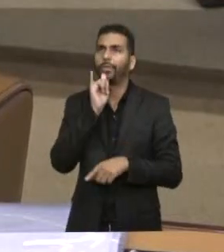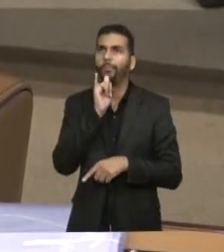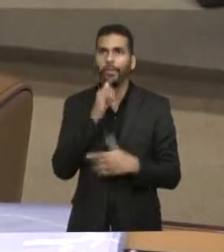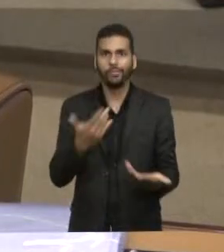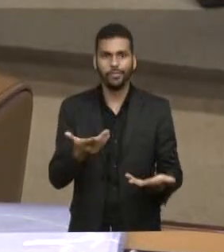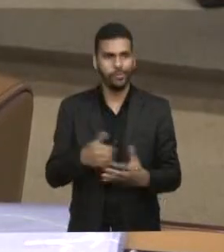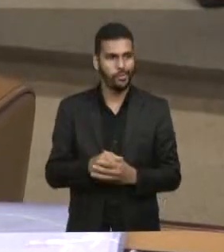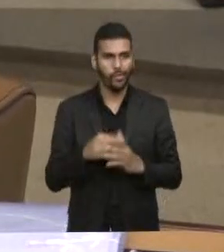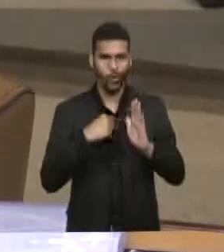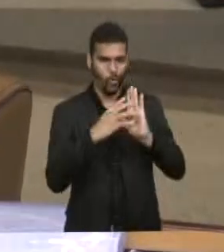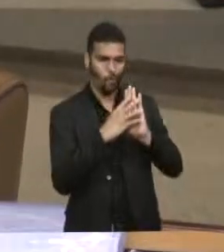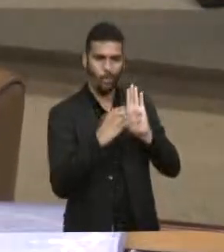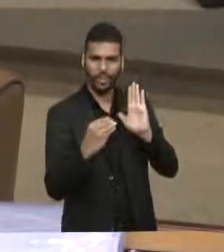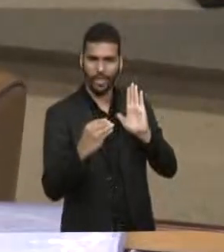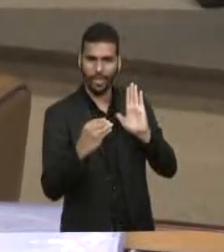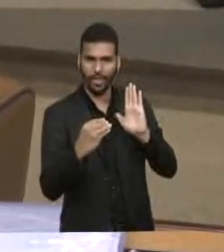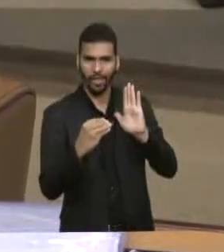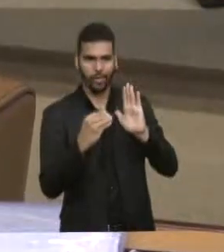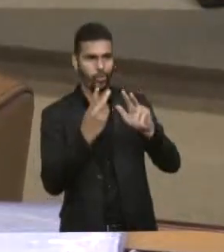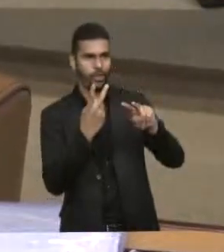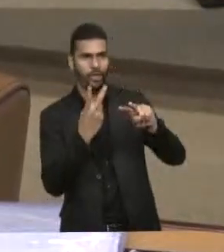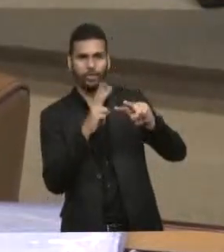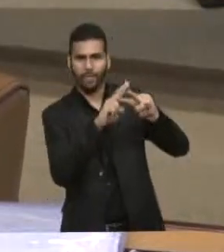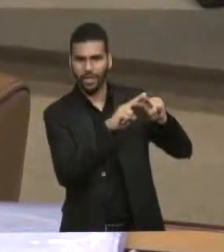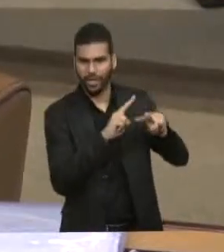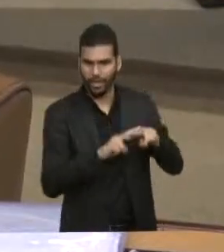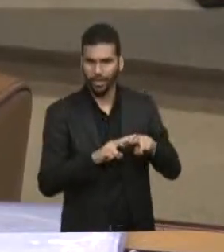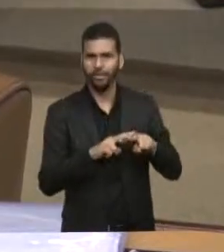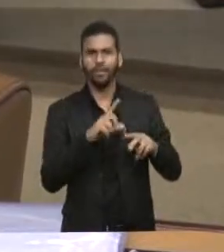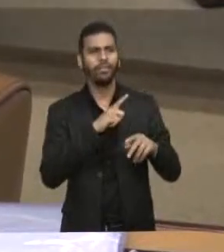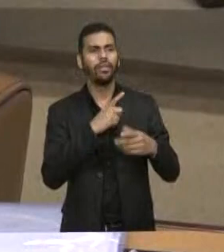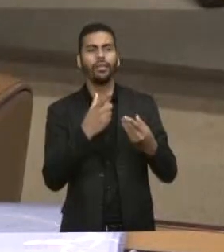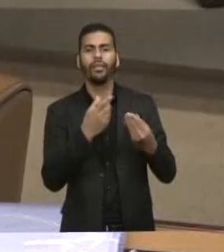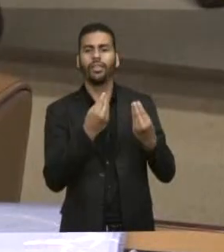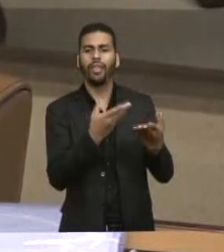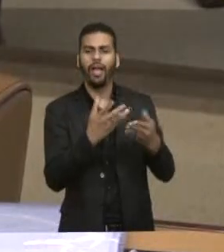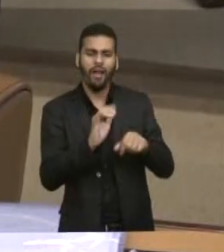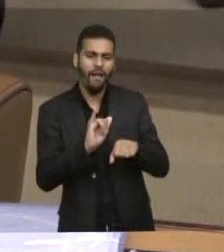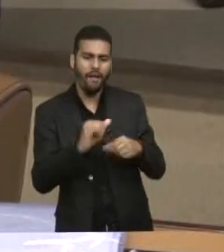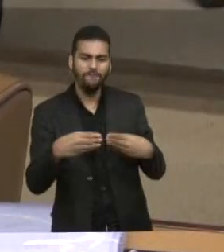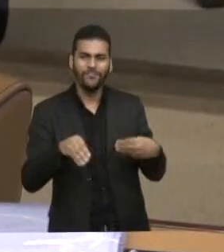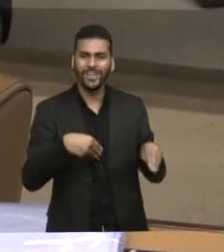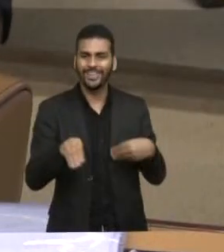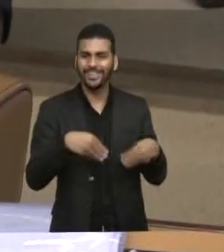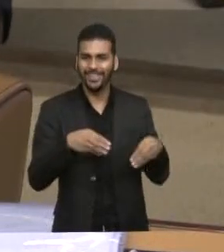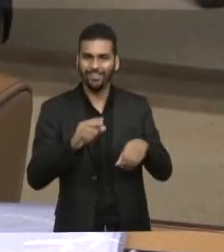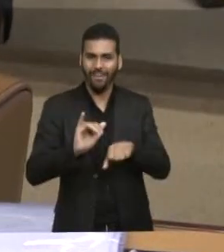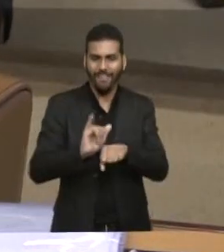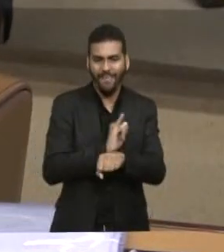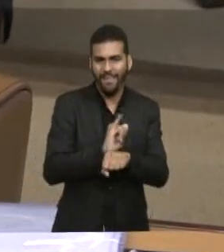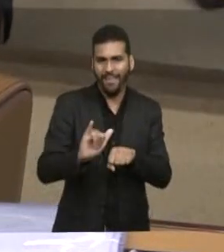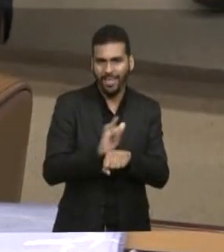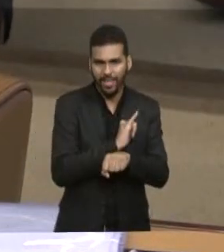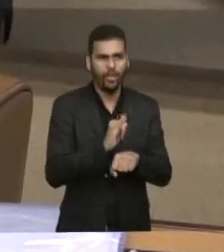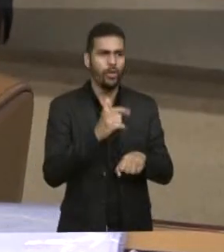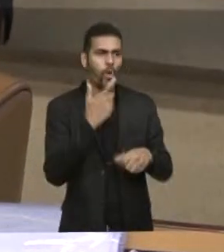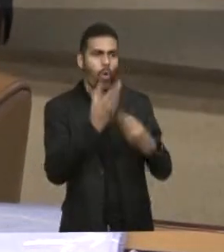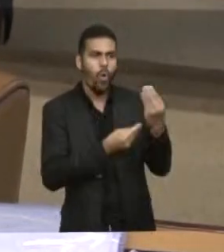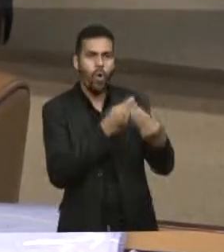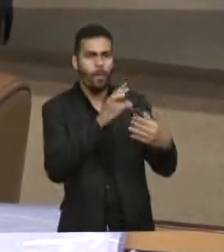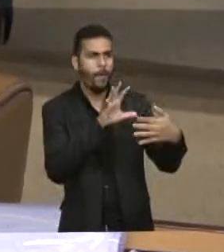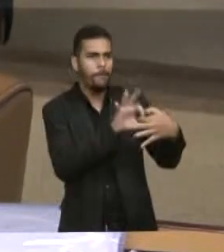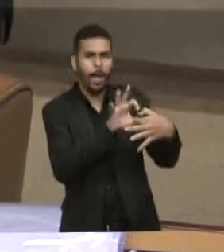modelo prisional progressão alternativas a isso como já fizemos em vários casos